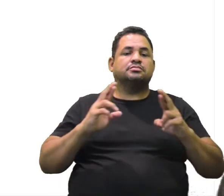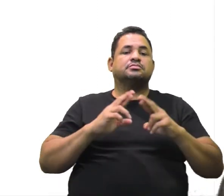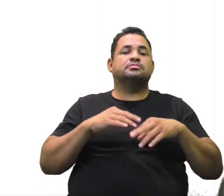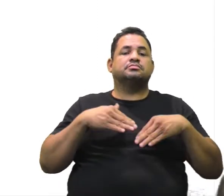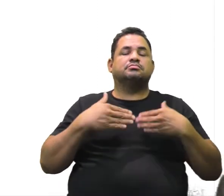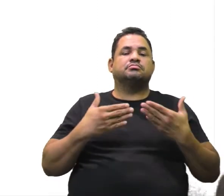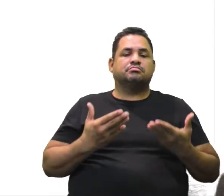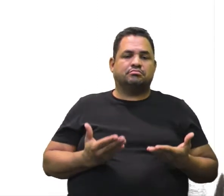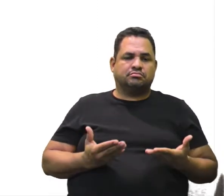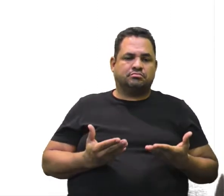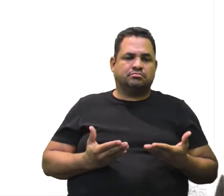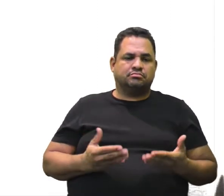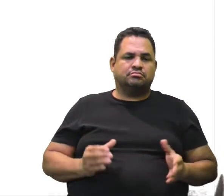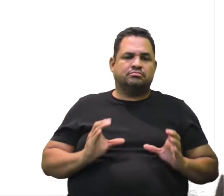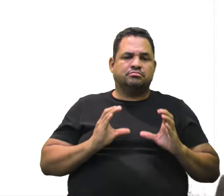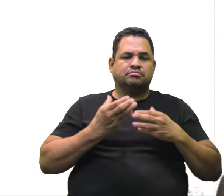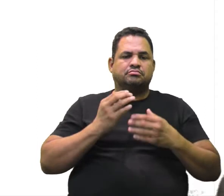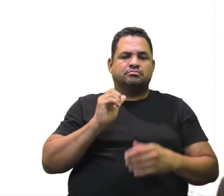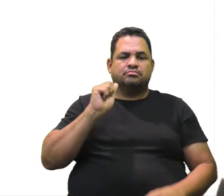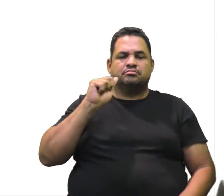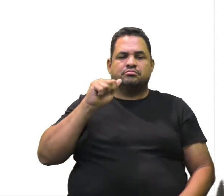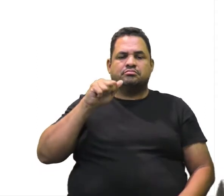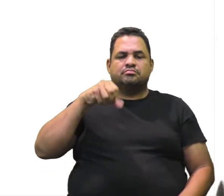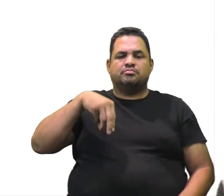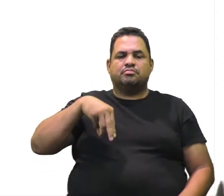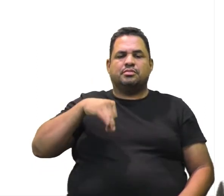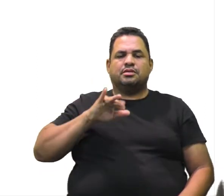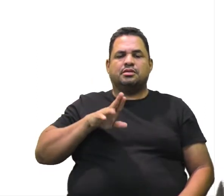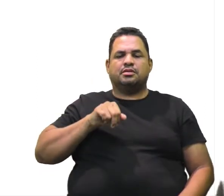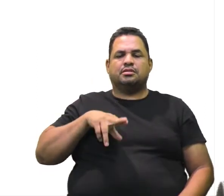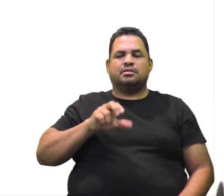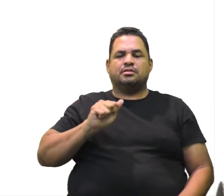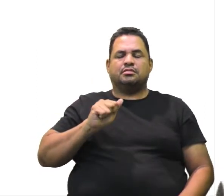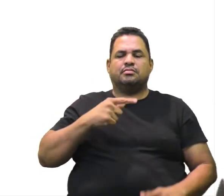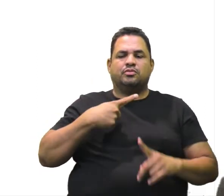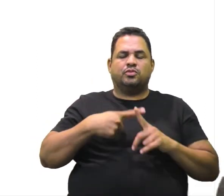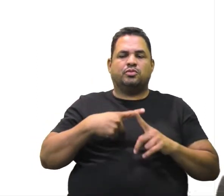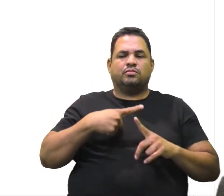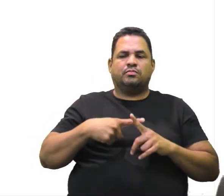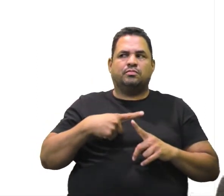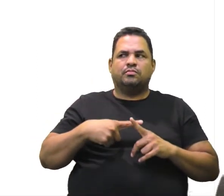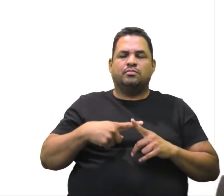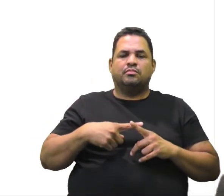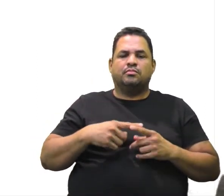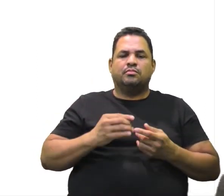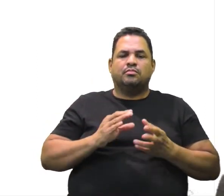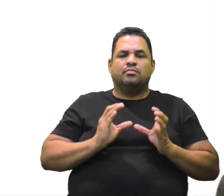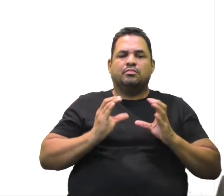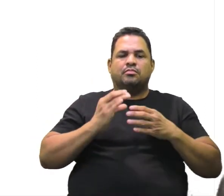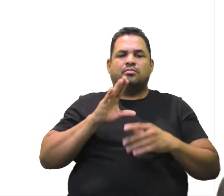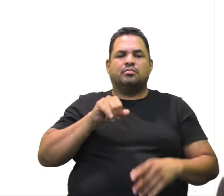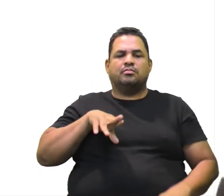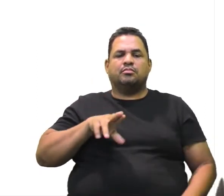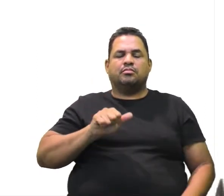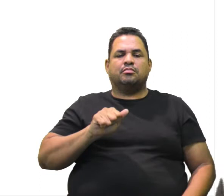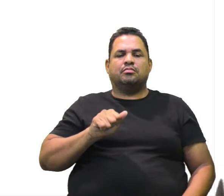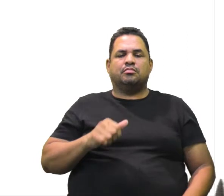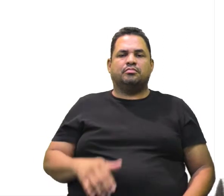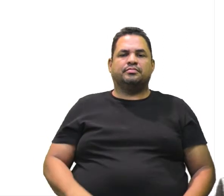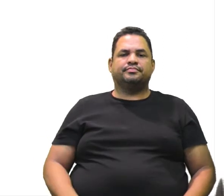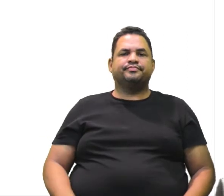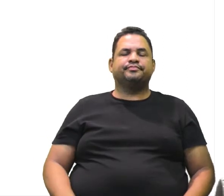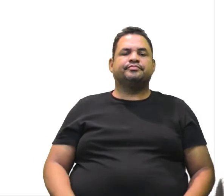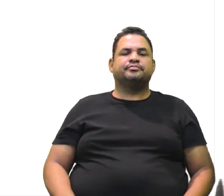quem? Com o grupamento amina. Por quê? Porque os grupos aminas é o